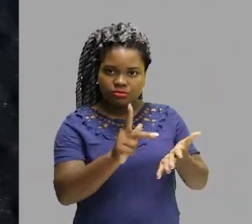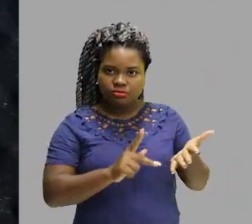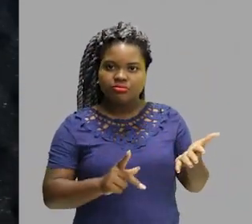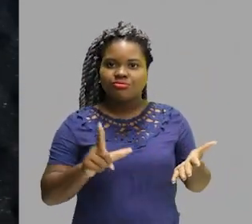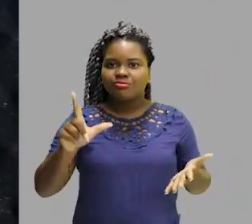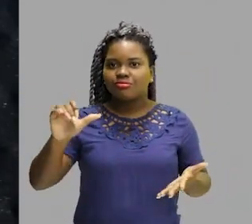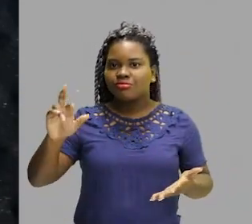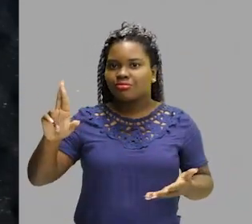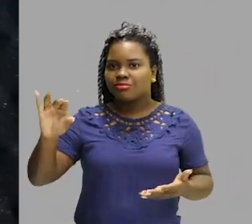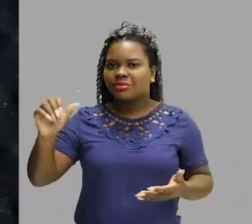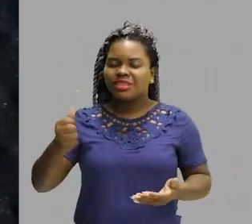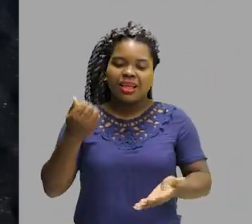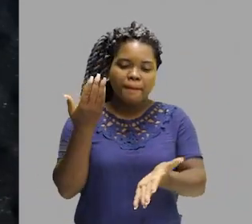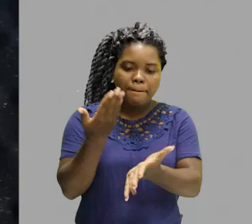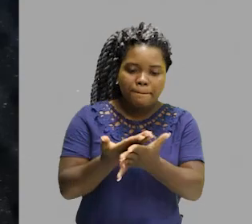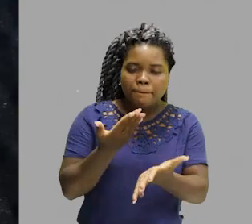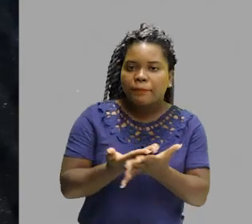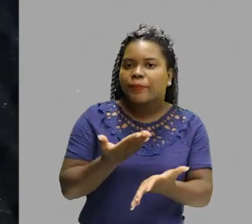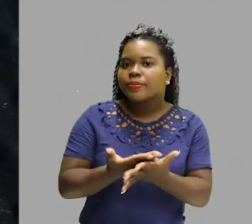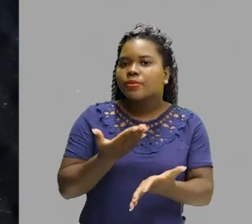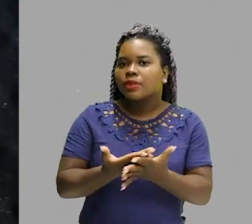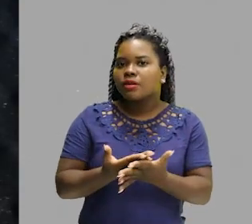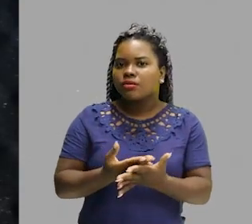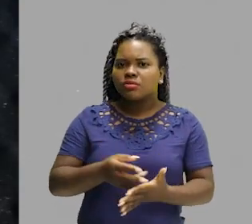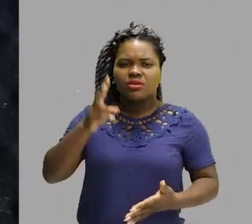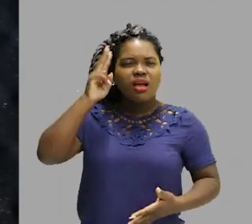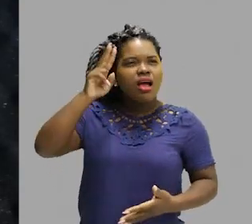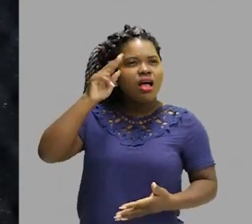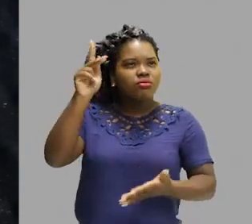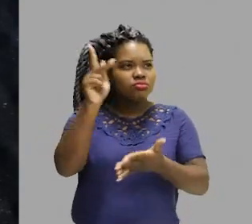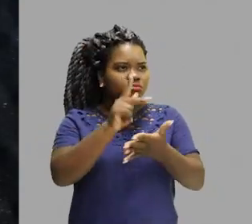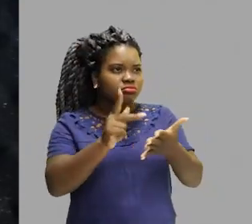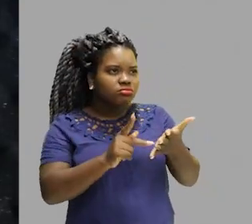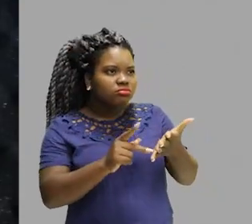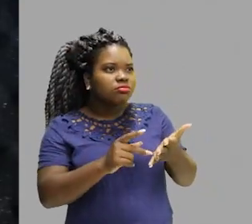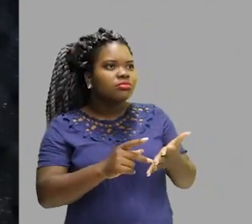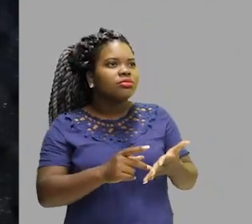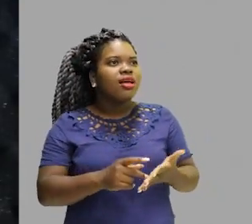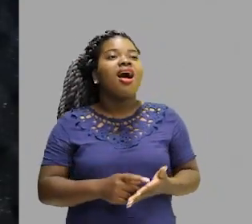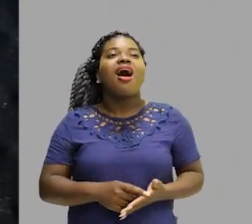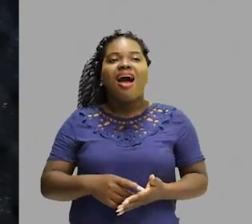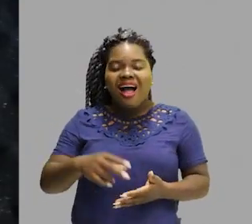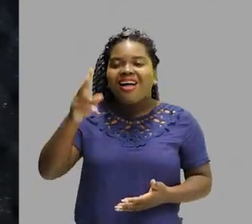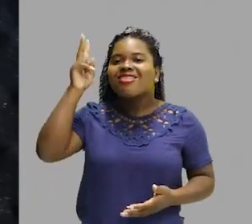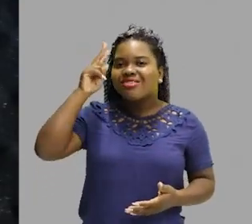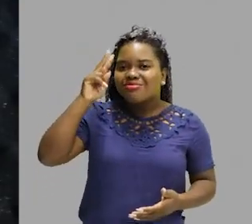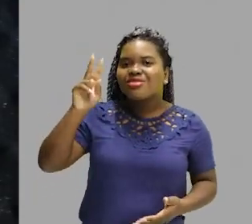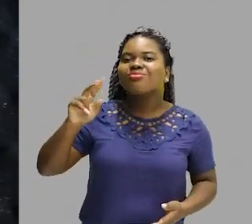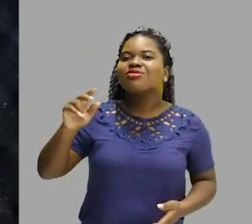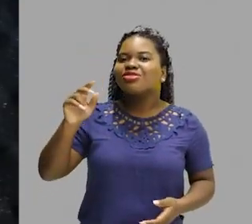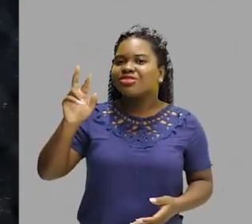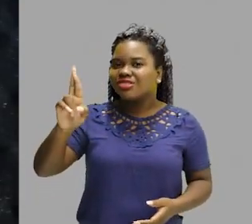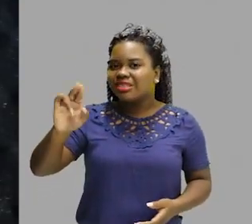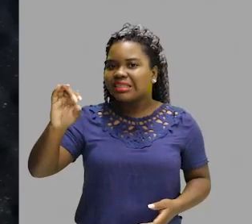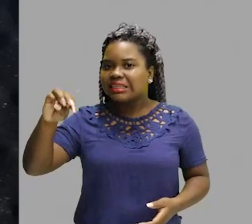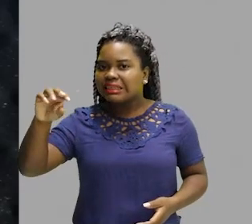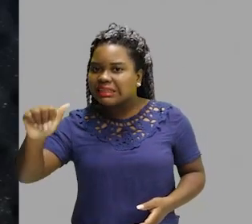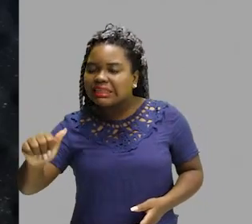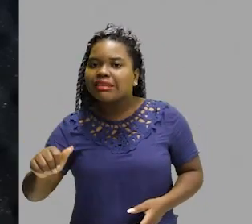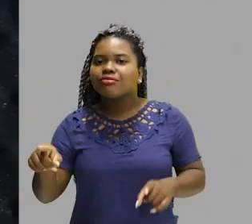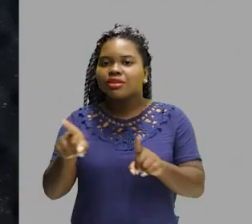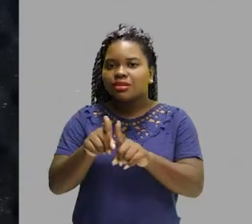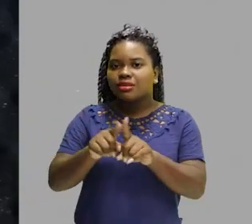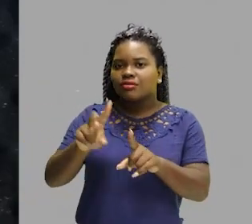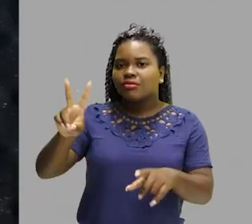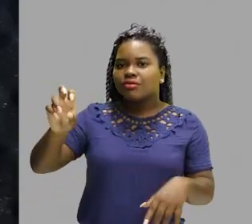mais estudado. Normalmente, quando se fala de poesia, você lembra logo de rima, lembra logo de versos, né? Hoje em dia, nós temos poesias com